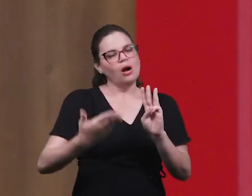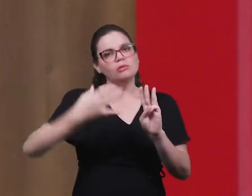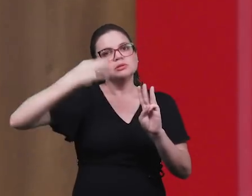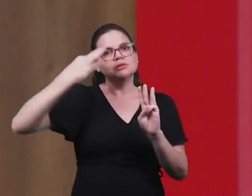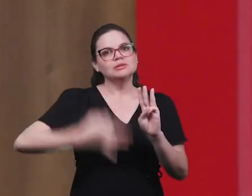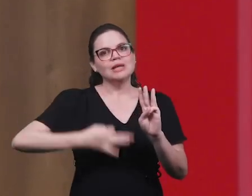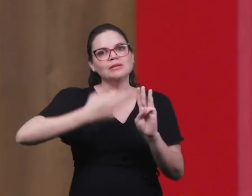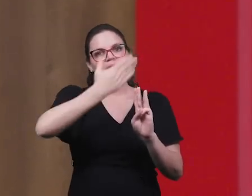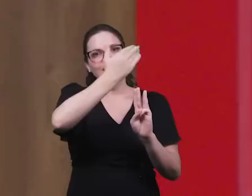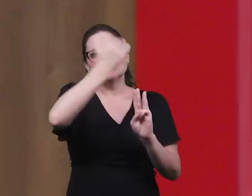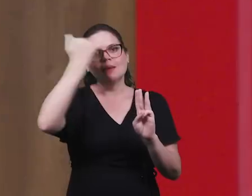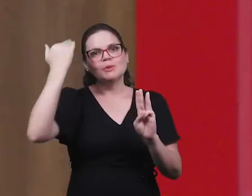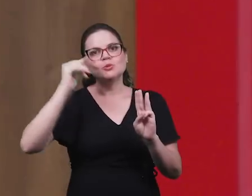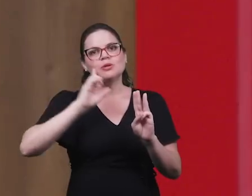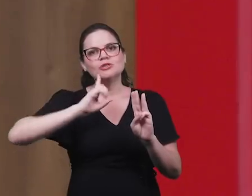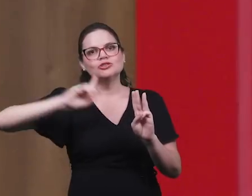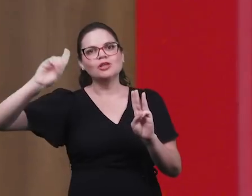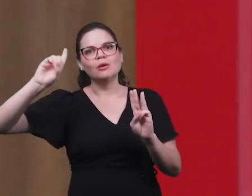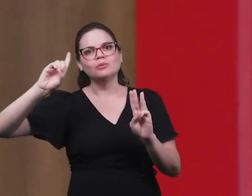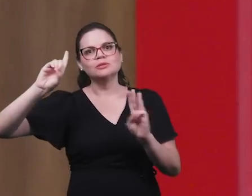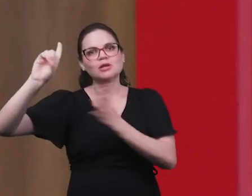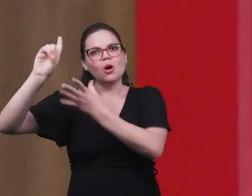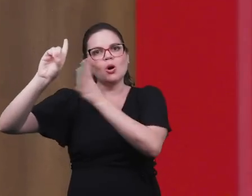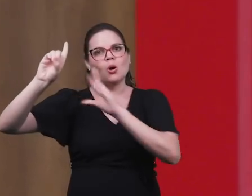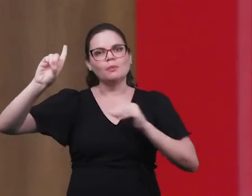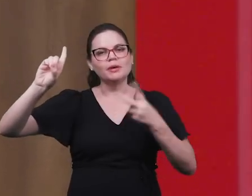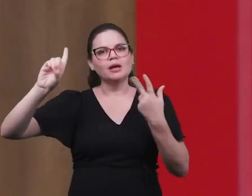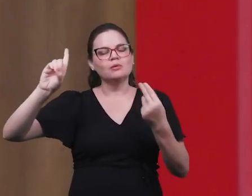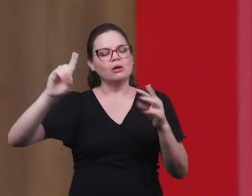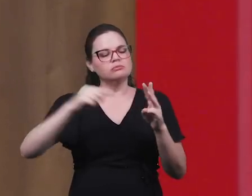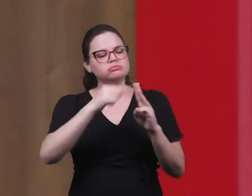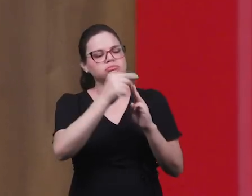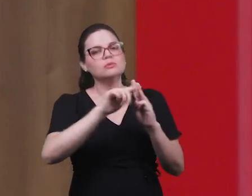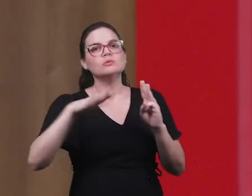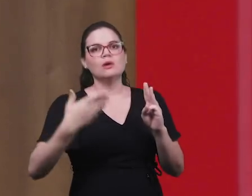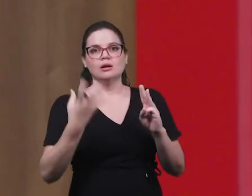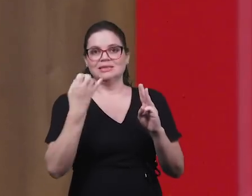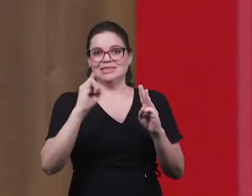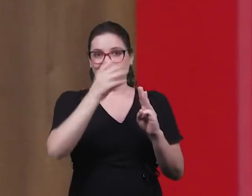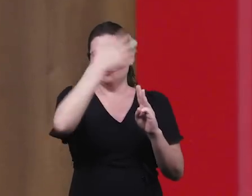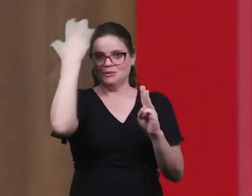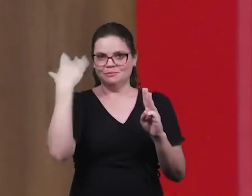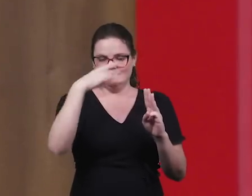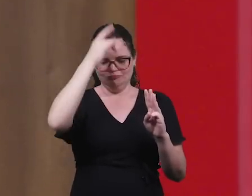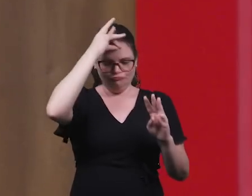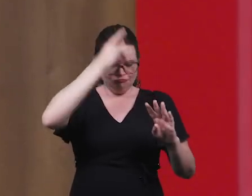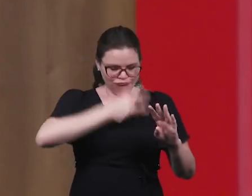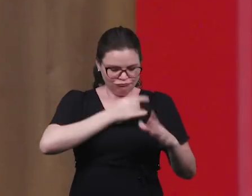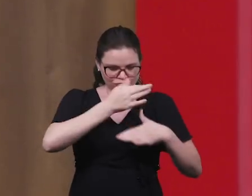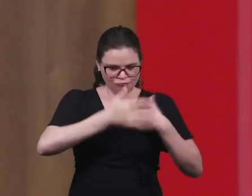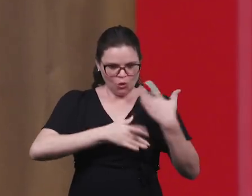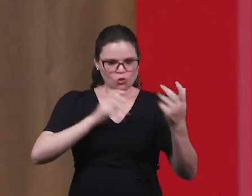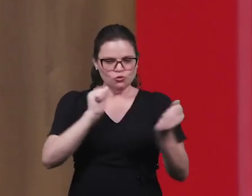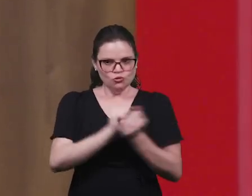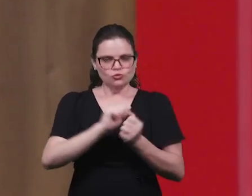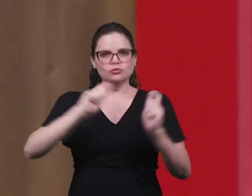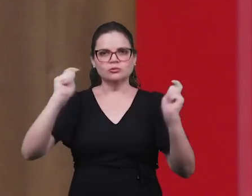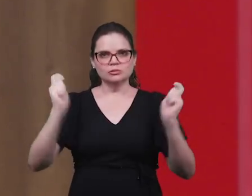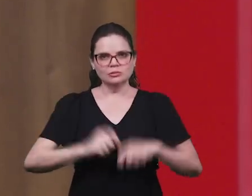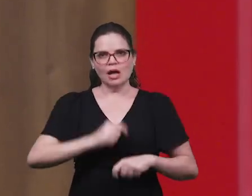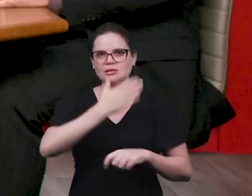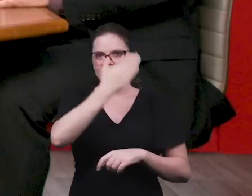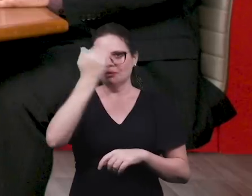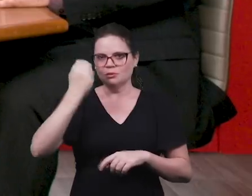Deus aprova? Se nós tivermos isso na nossa vida, com certeza sempre teremos cada vez mais fins proveitosos